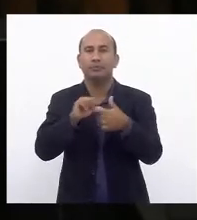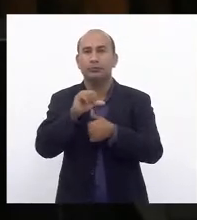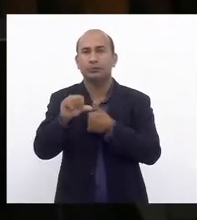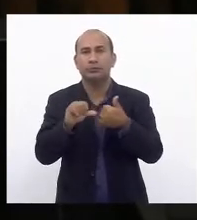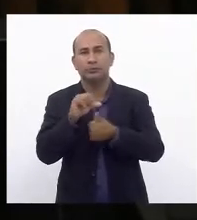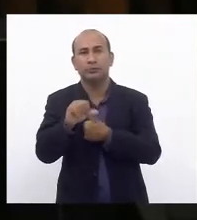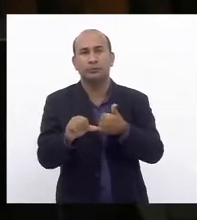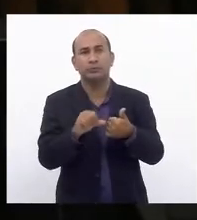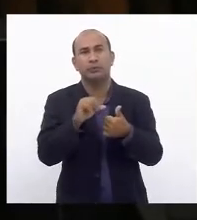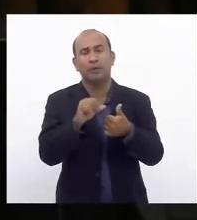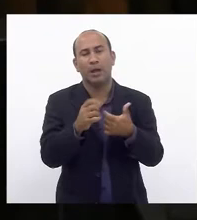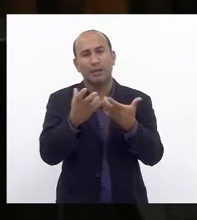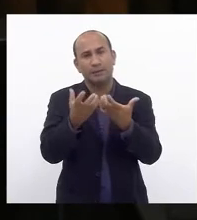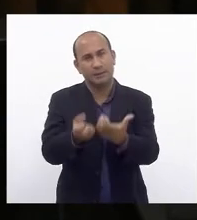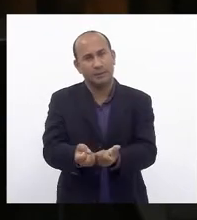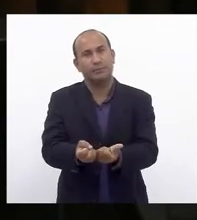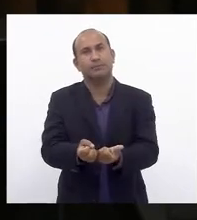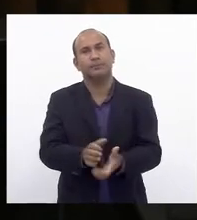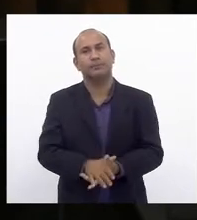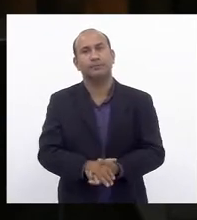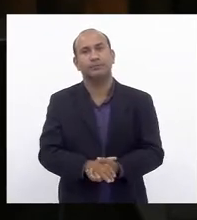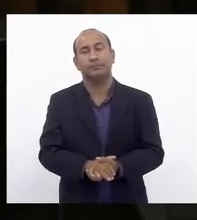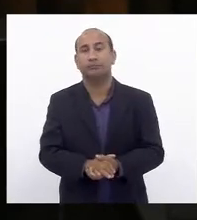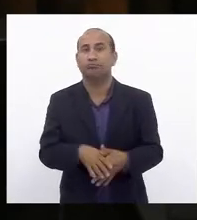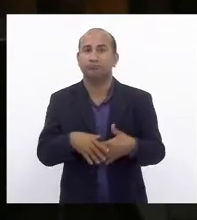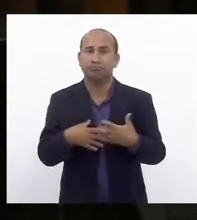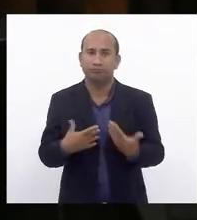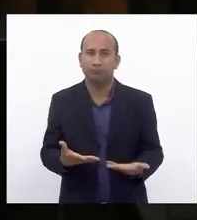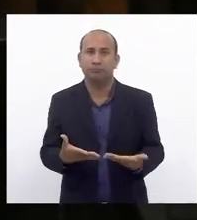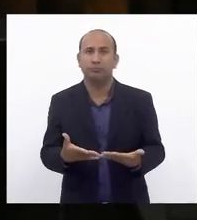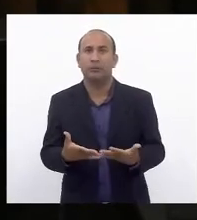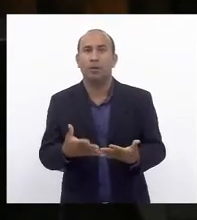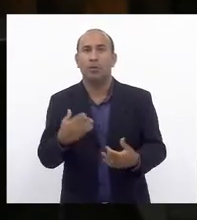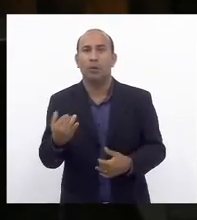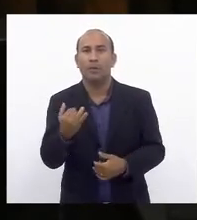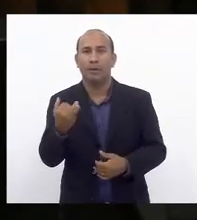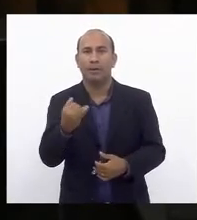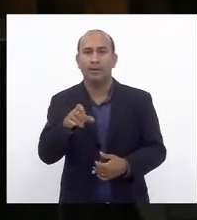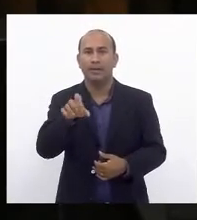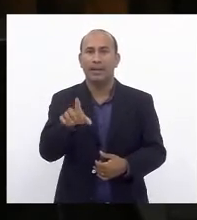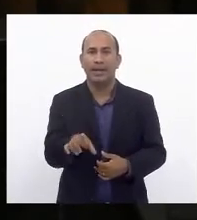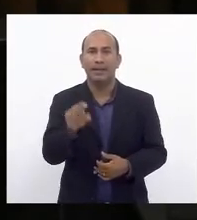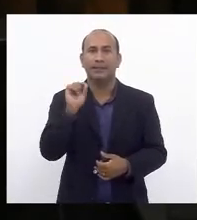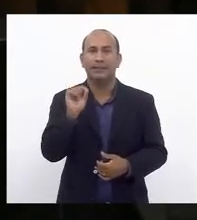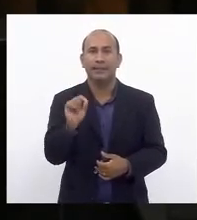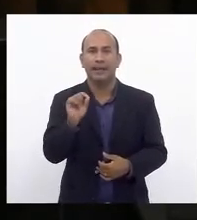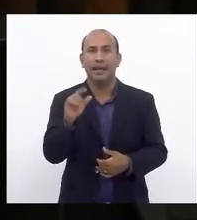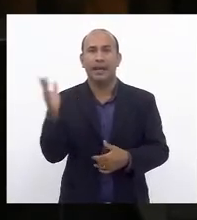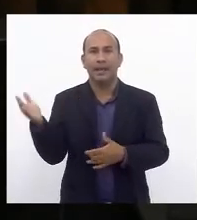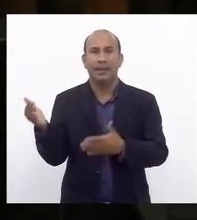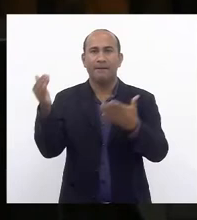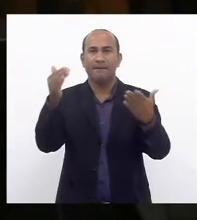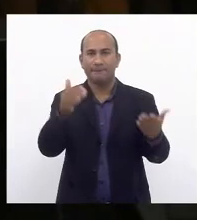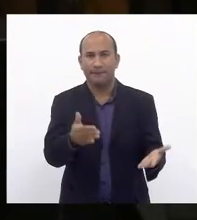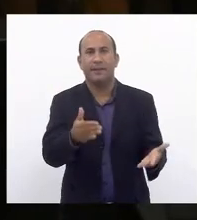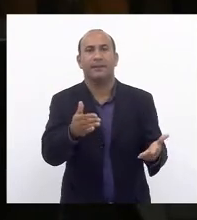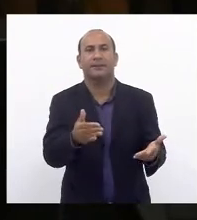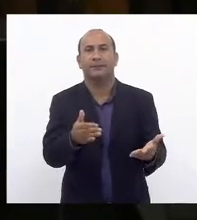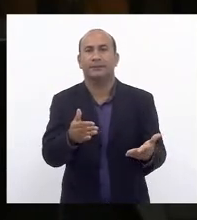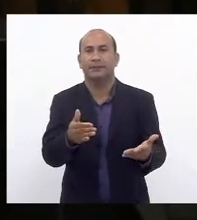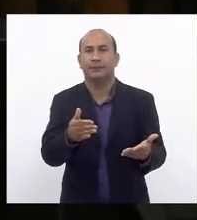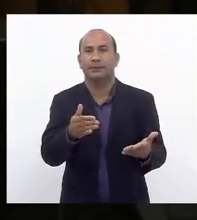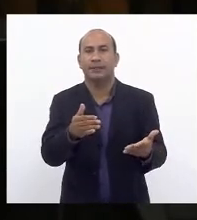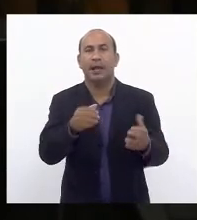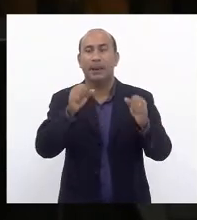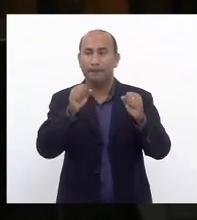em autorizativo. Ora, o importante é que ele venha à tona, que